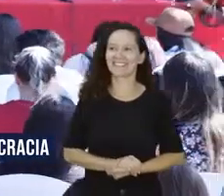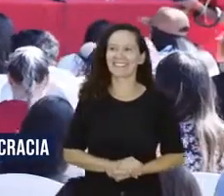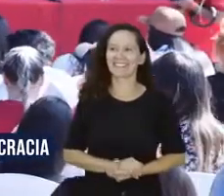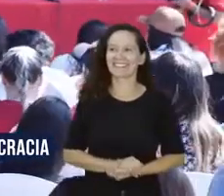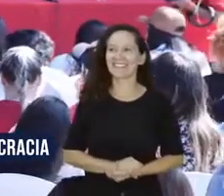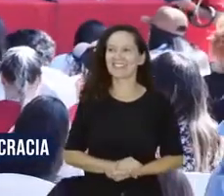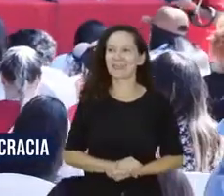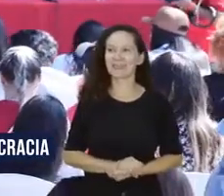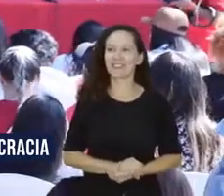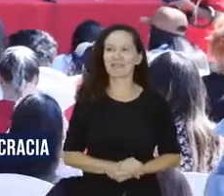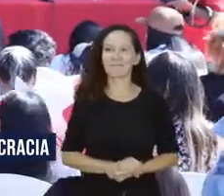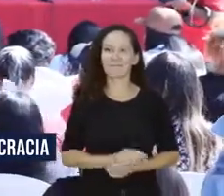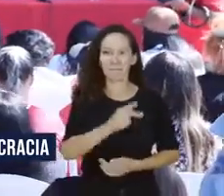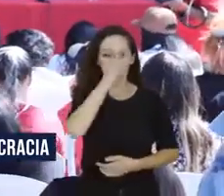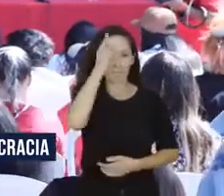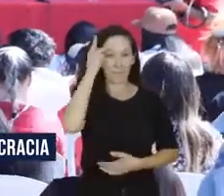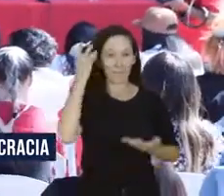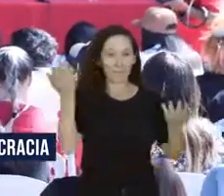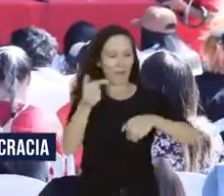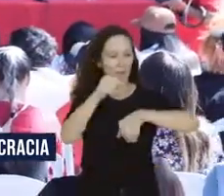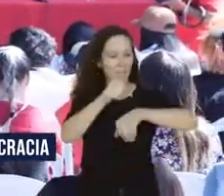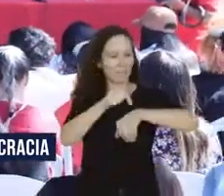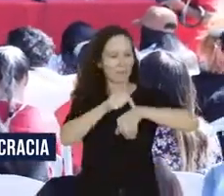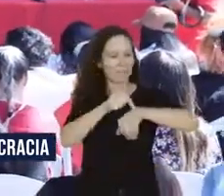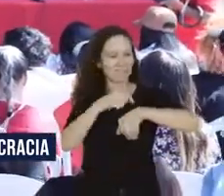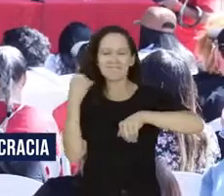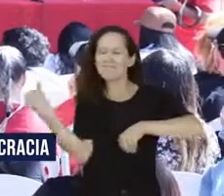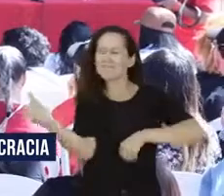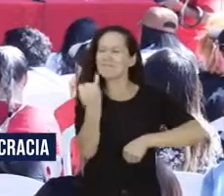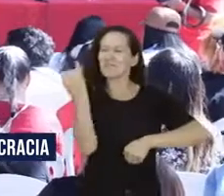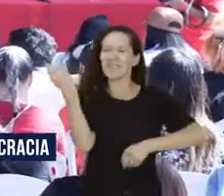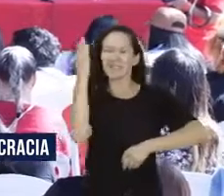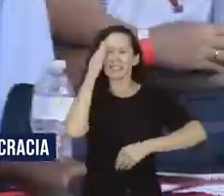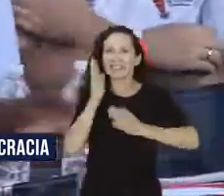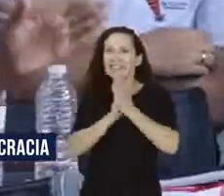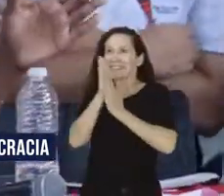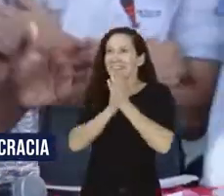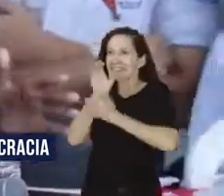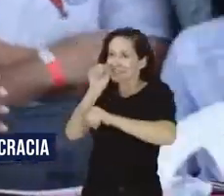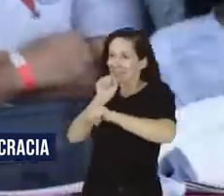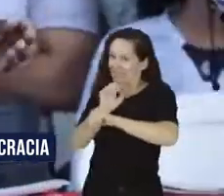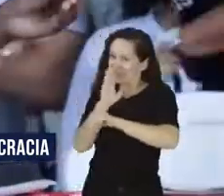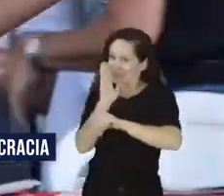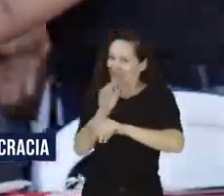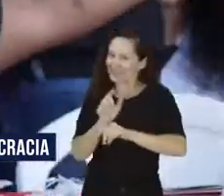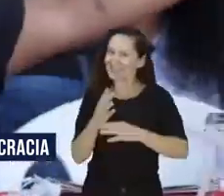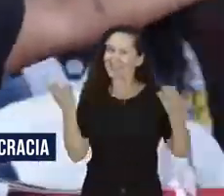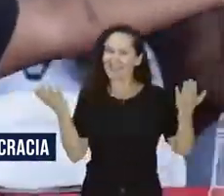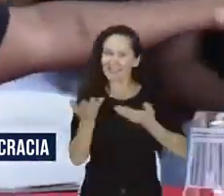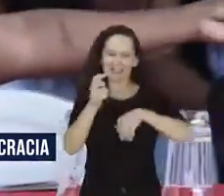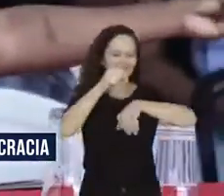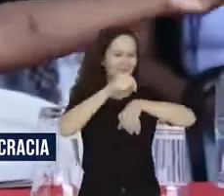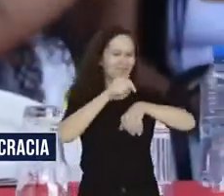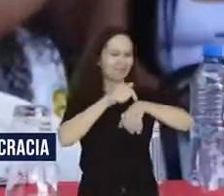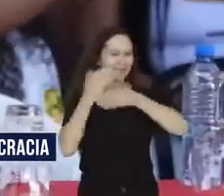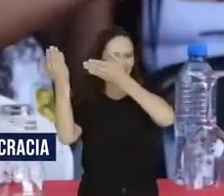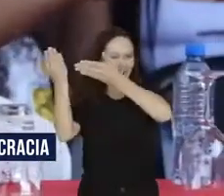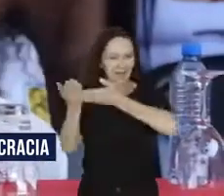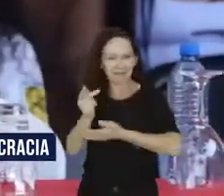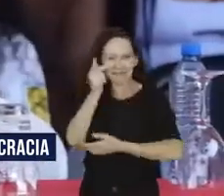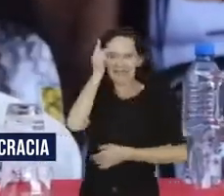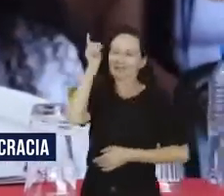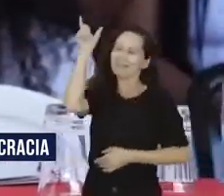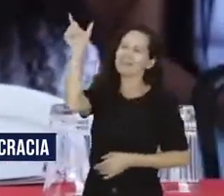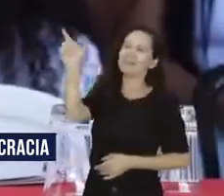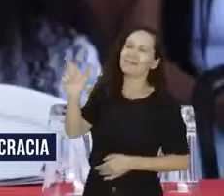Gente, agora chegou o momento, eu sei que vocês estão ansiosos também, né? Gente, agora chegou o momento de chamar essa pessoa que é reflexo